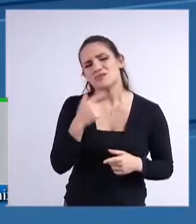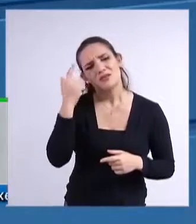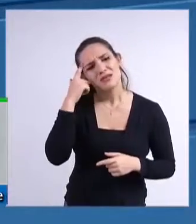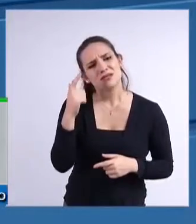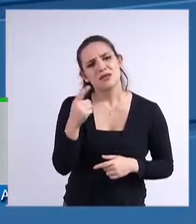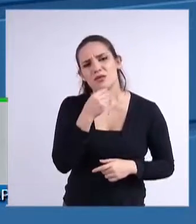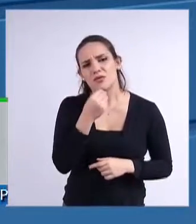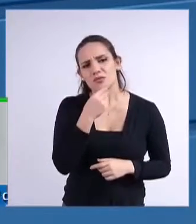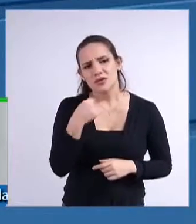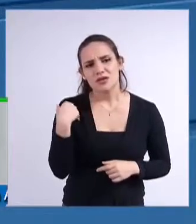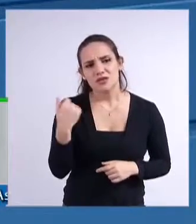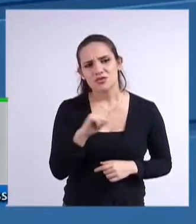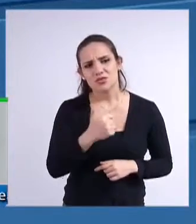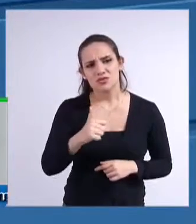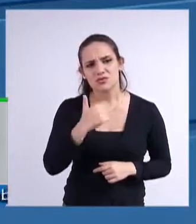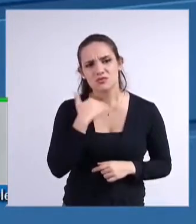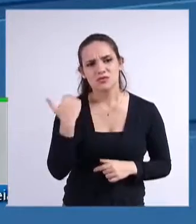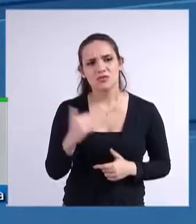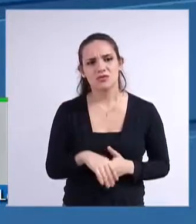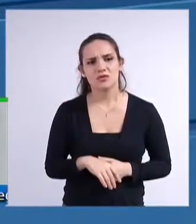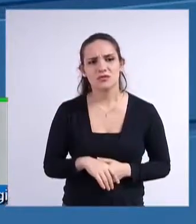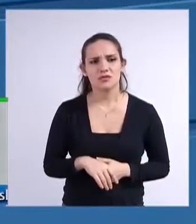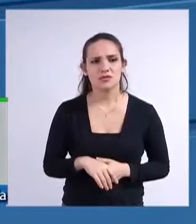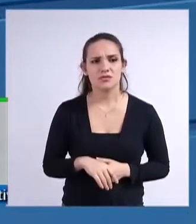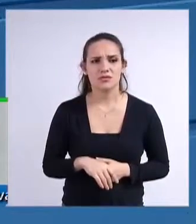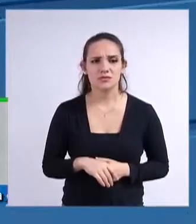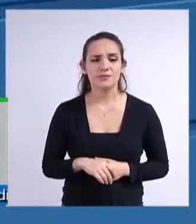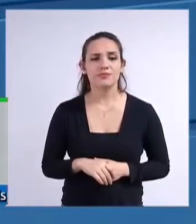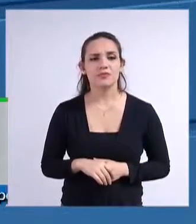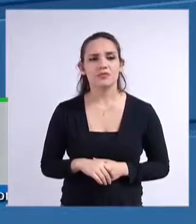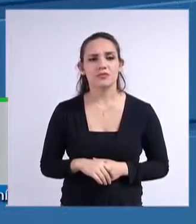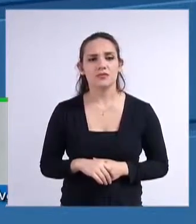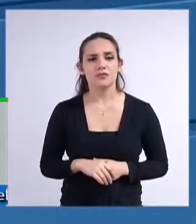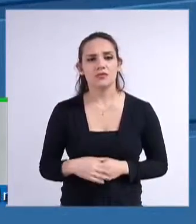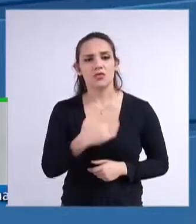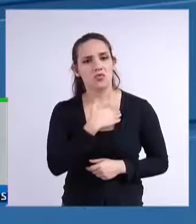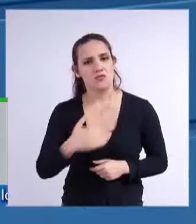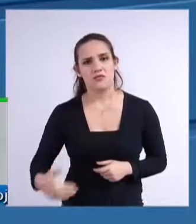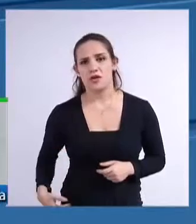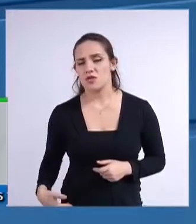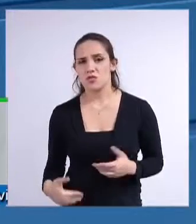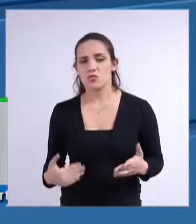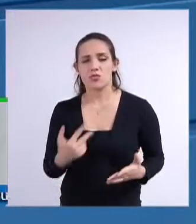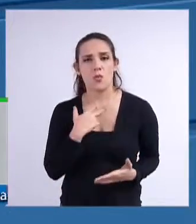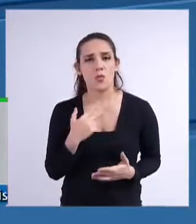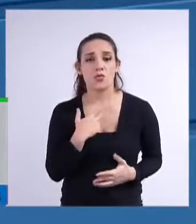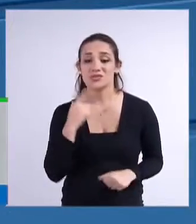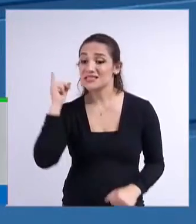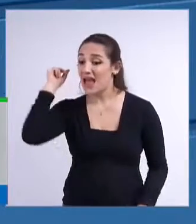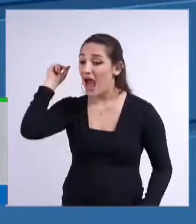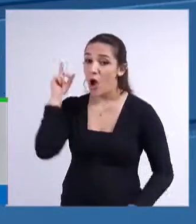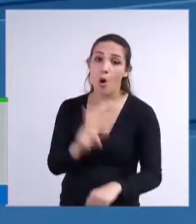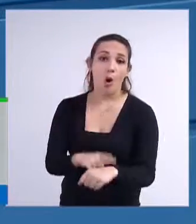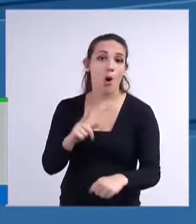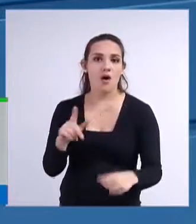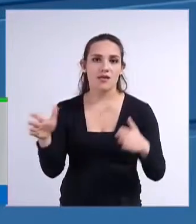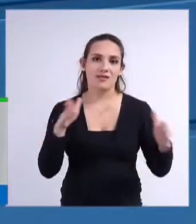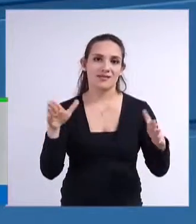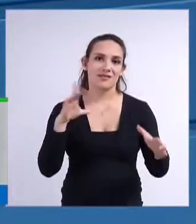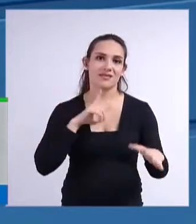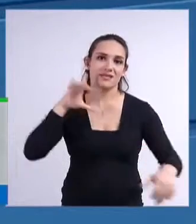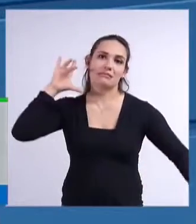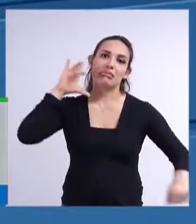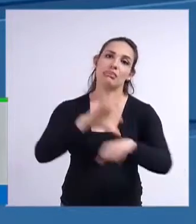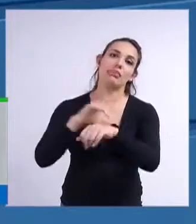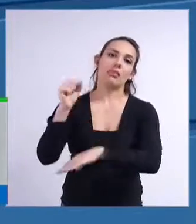nós precisamos de ter campanhas permanentes. O poder público não pode deixar para se preocupar no período quando nós temos